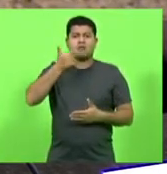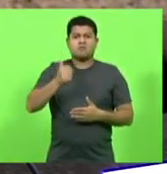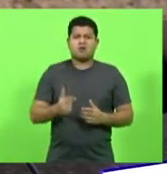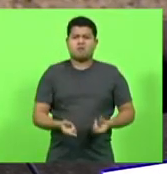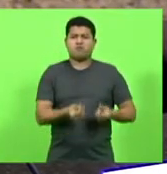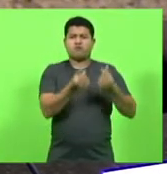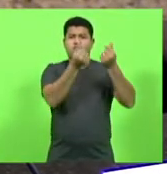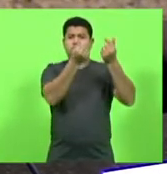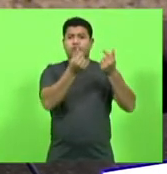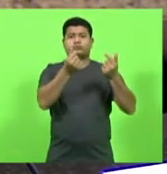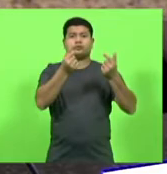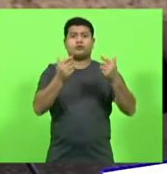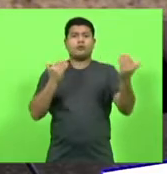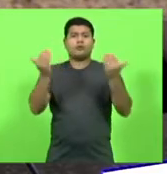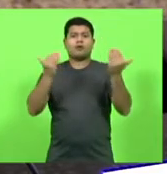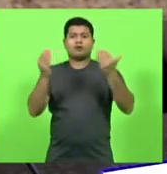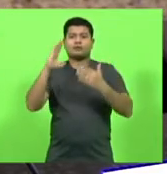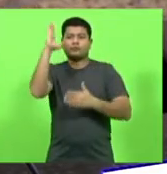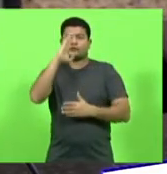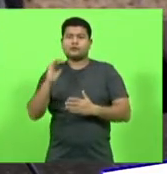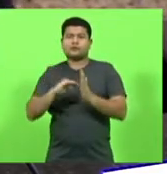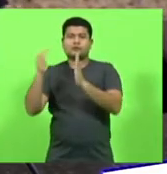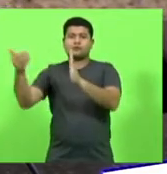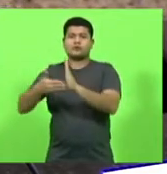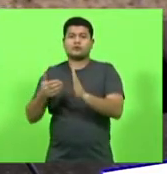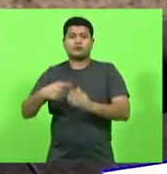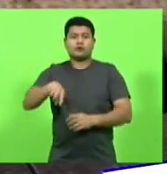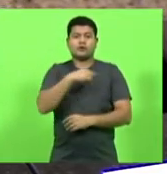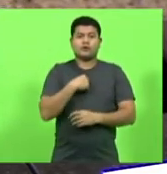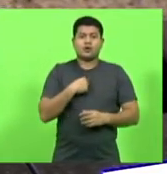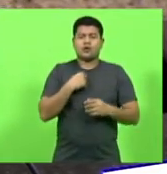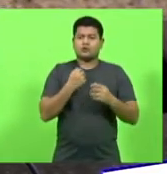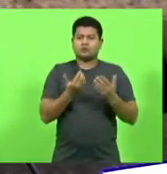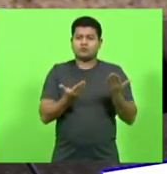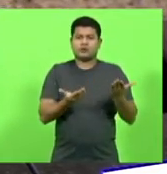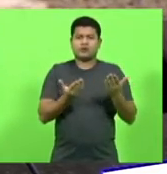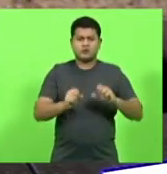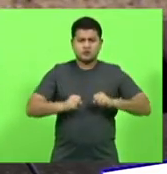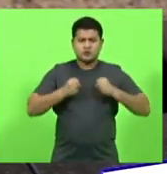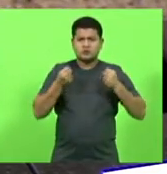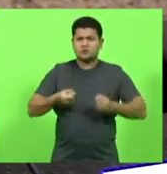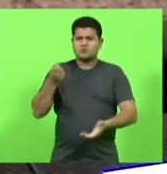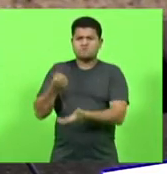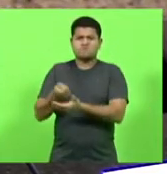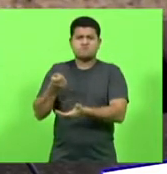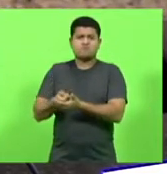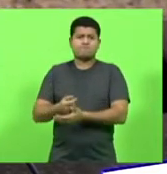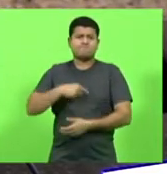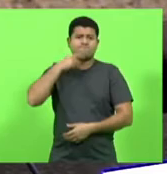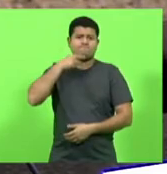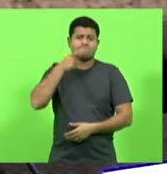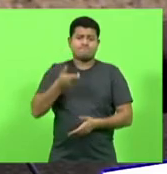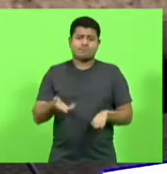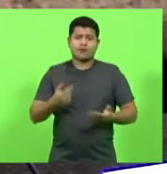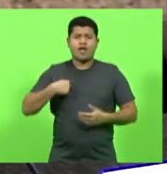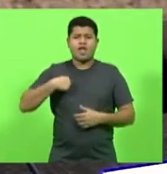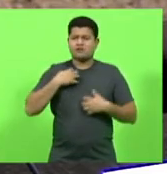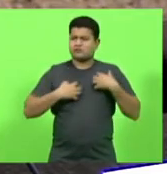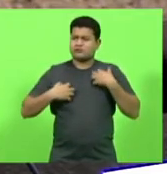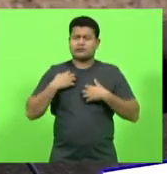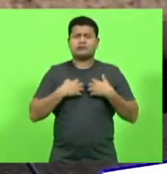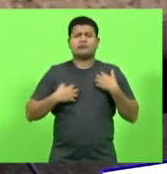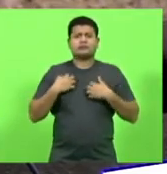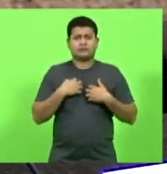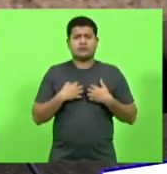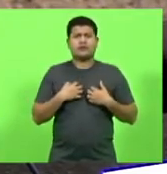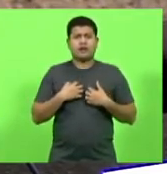que o resto do Brasil, e a gente não consegue ter peso para exigir o nosso lugar na federação. Isso me incomoda particularmente, porque o